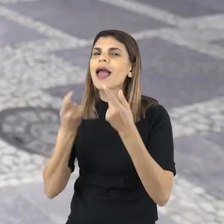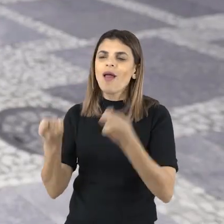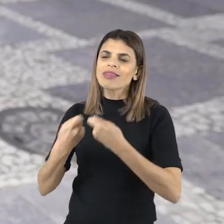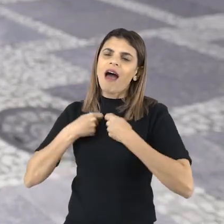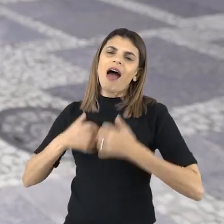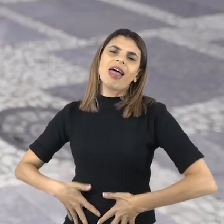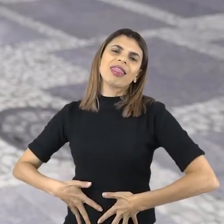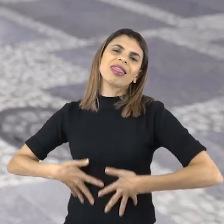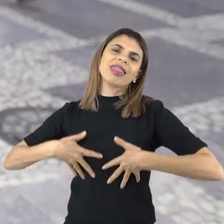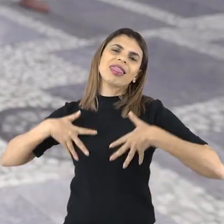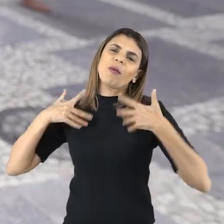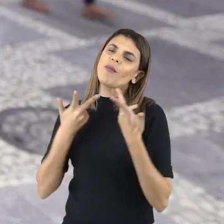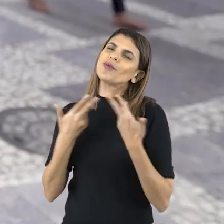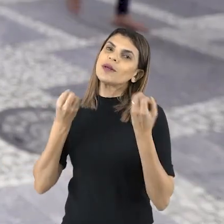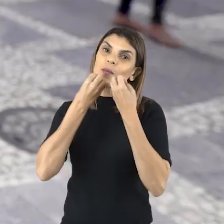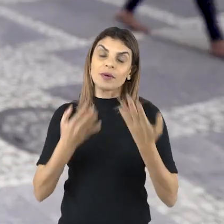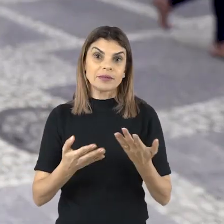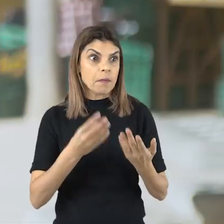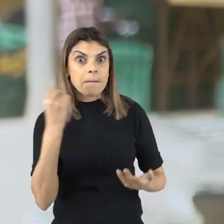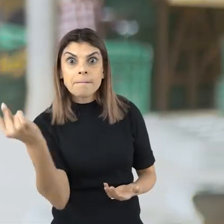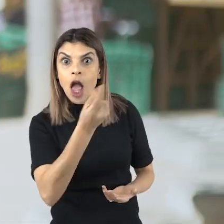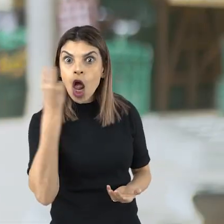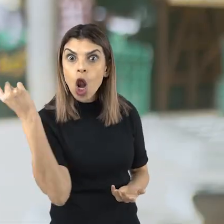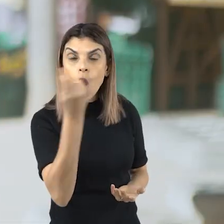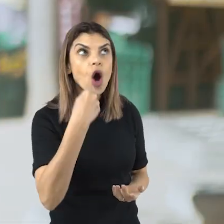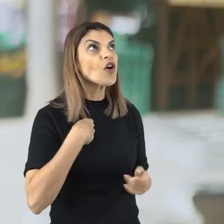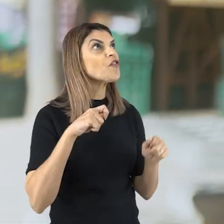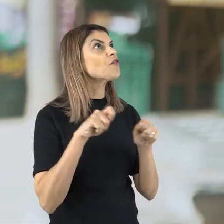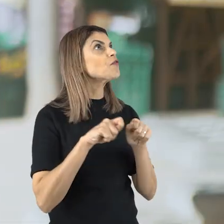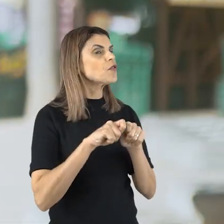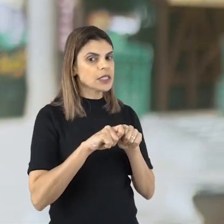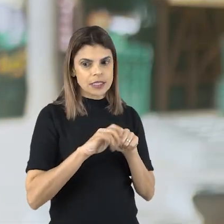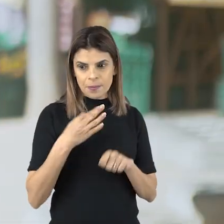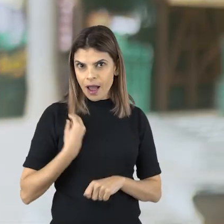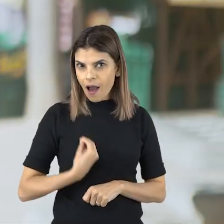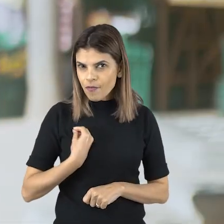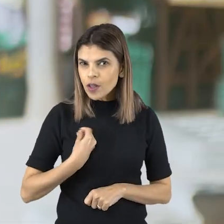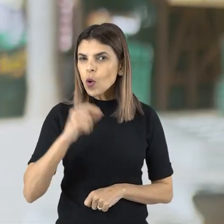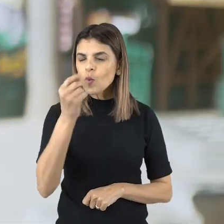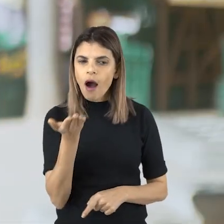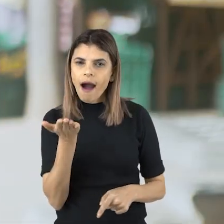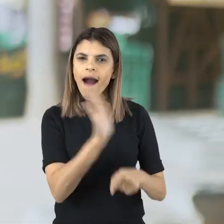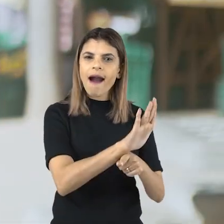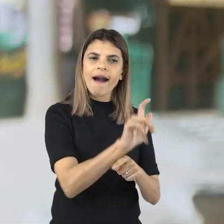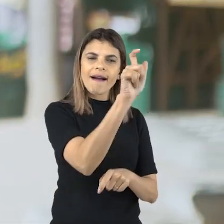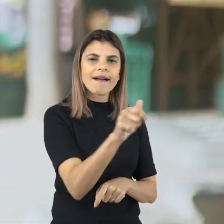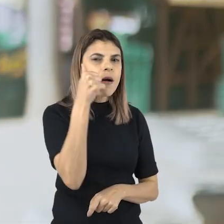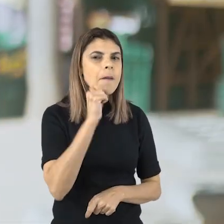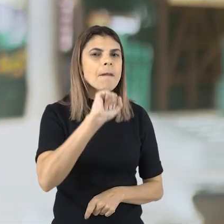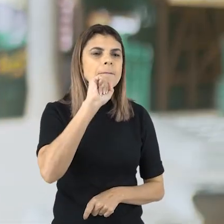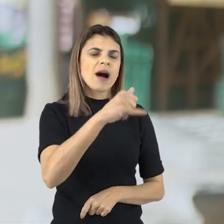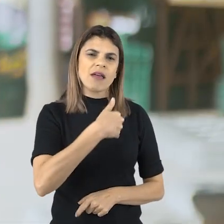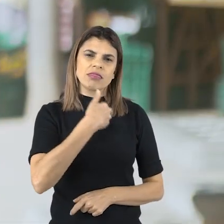melhor coisa que aconteceu na minha vida. Olha. A melhor coisa que eu já fiz na minha vida, meu parceiro, foi ajudar a minha